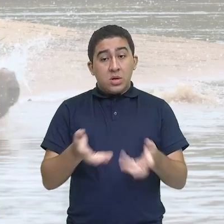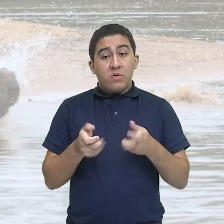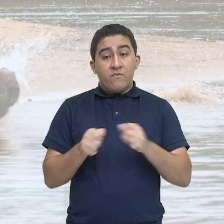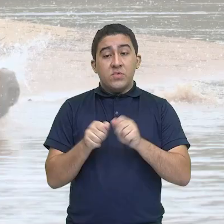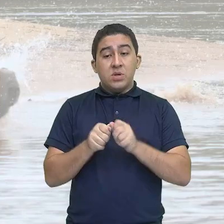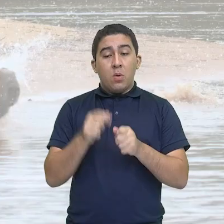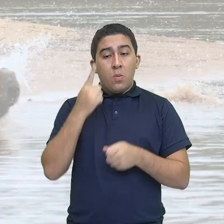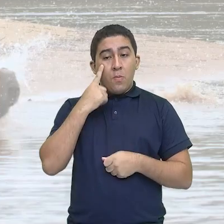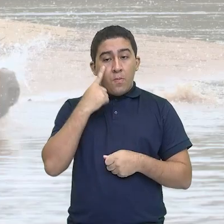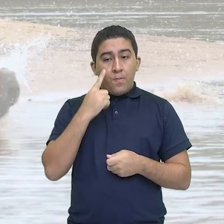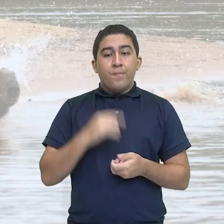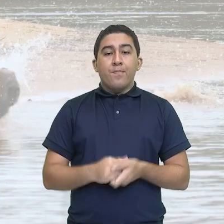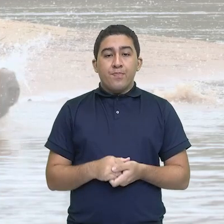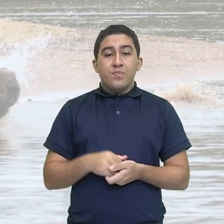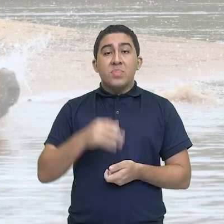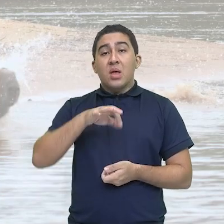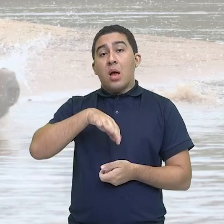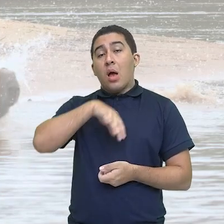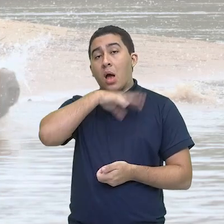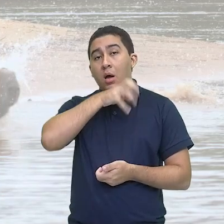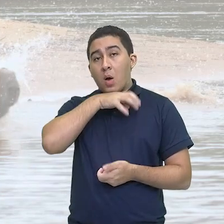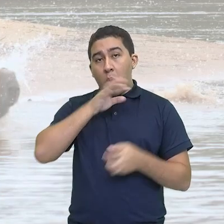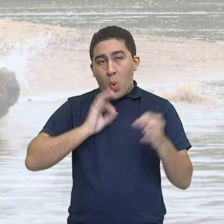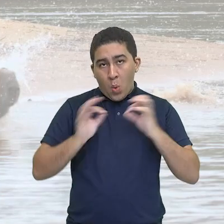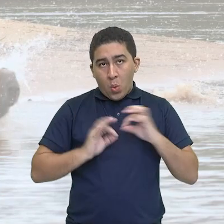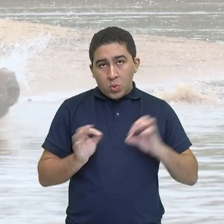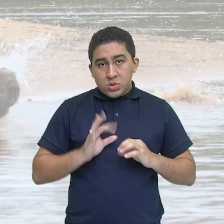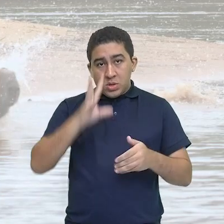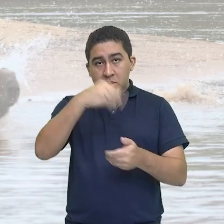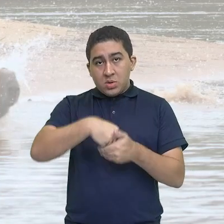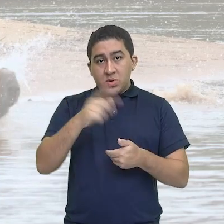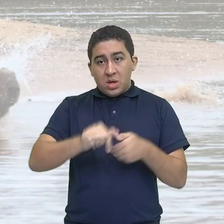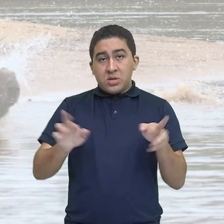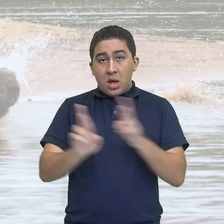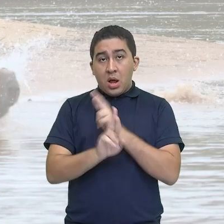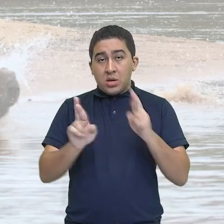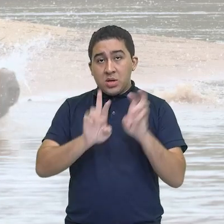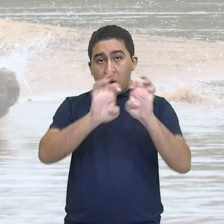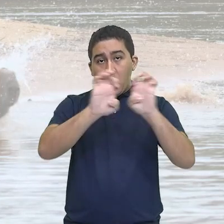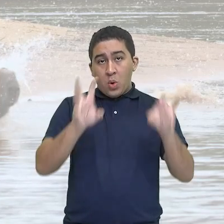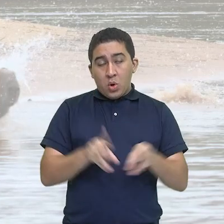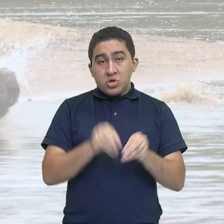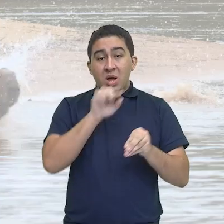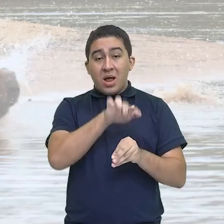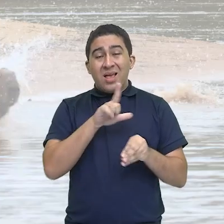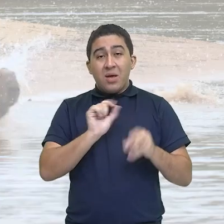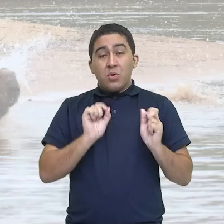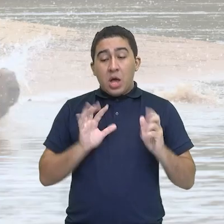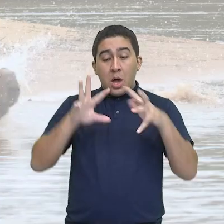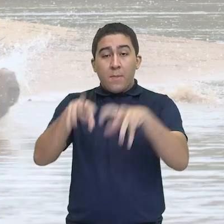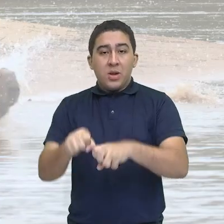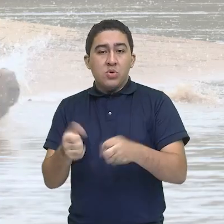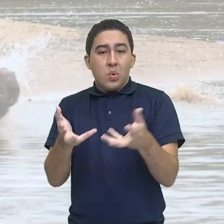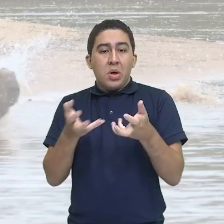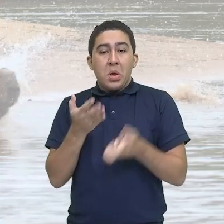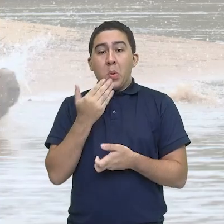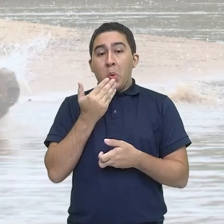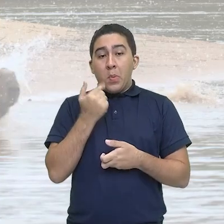só, a onça, dentro dessas interações ecológicas, ele é o predador, vejam